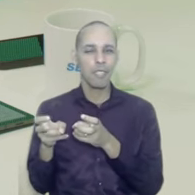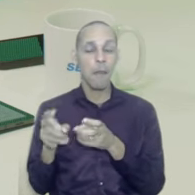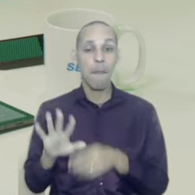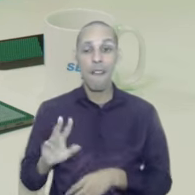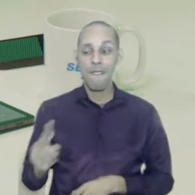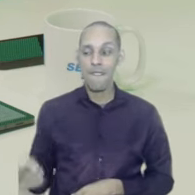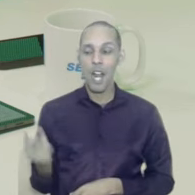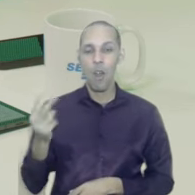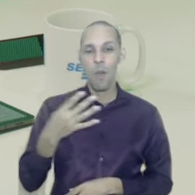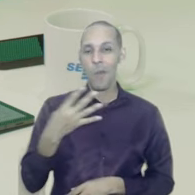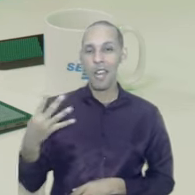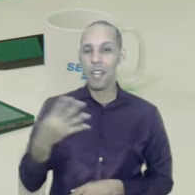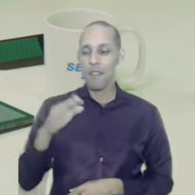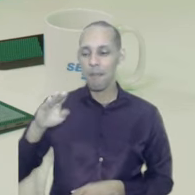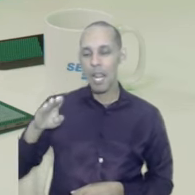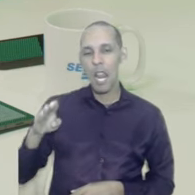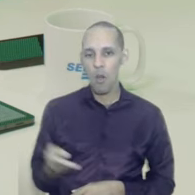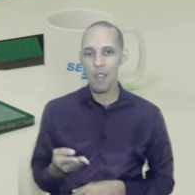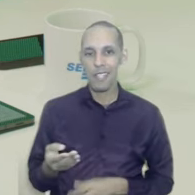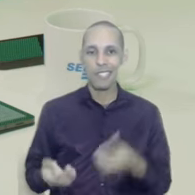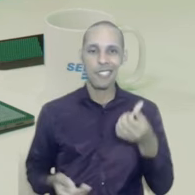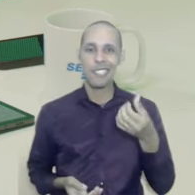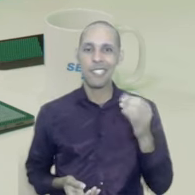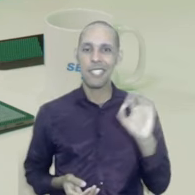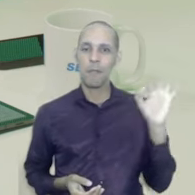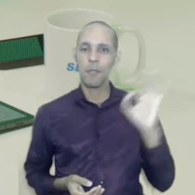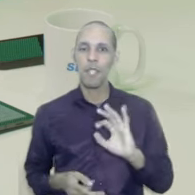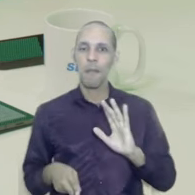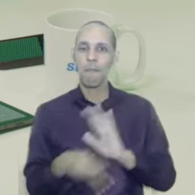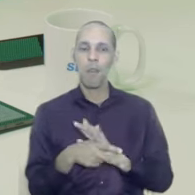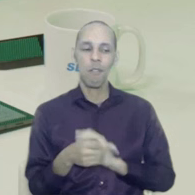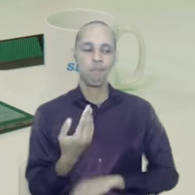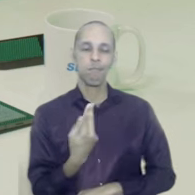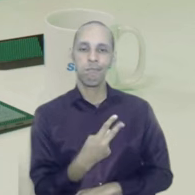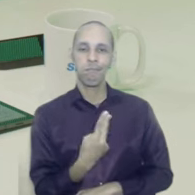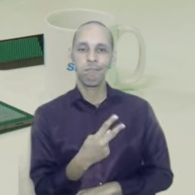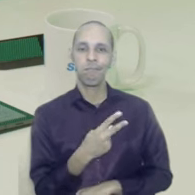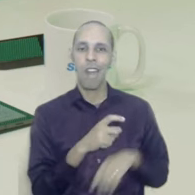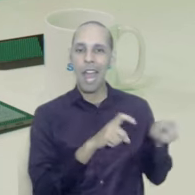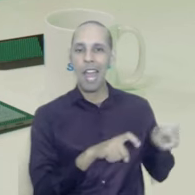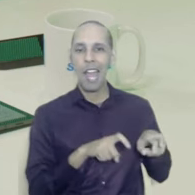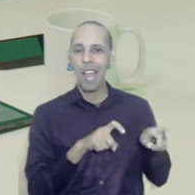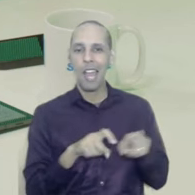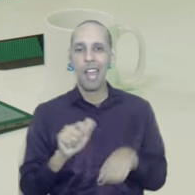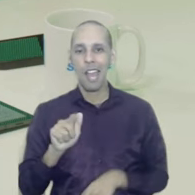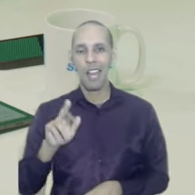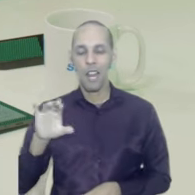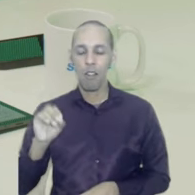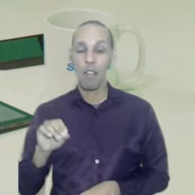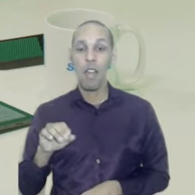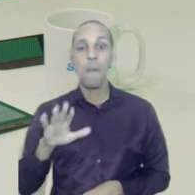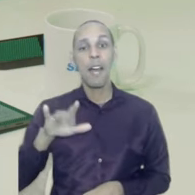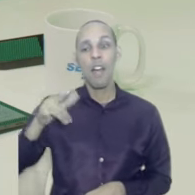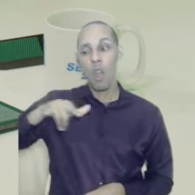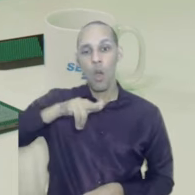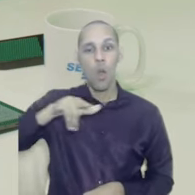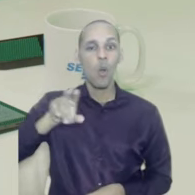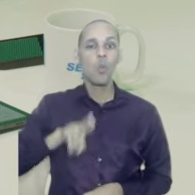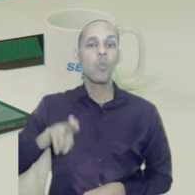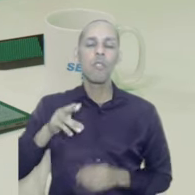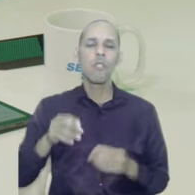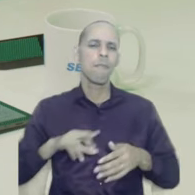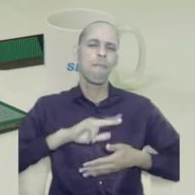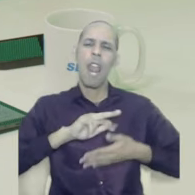44 bilhões 60% é do Agro e a gente tá falando assim Drone tem inúmeras aplicações tem para